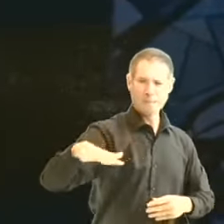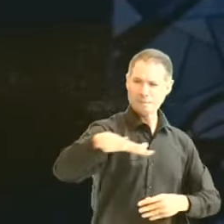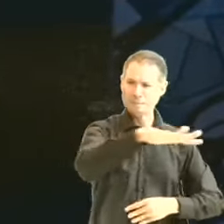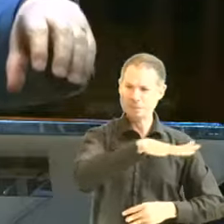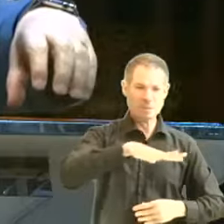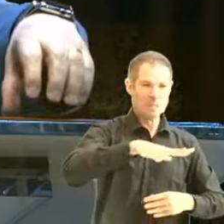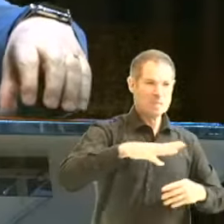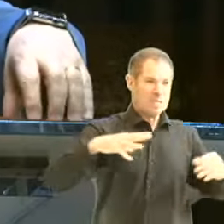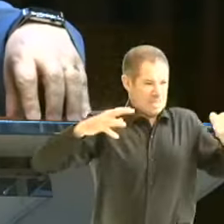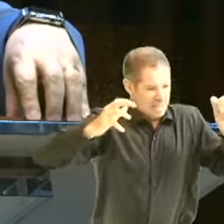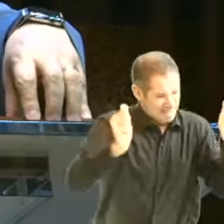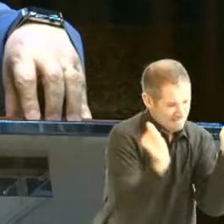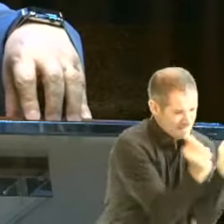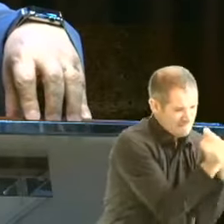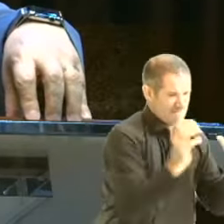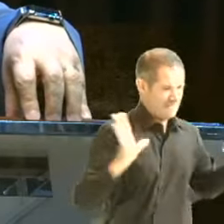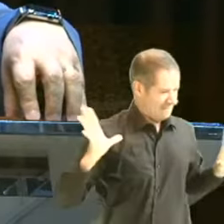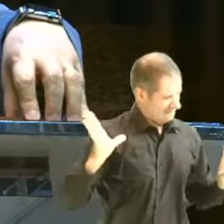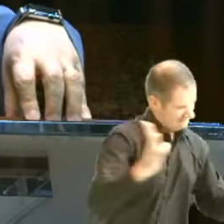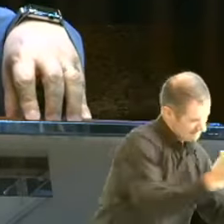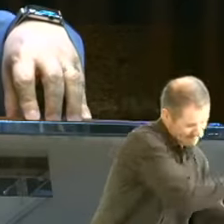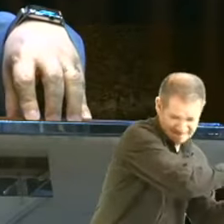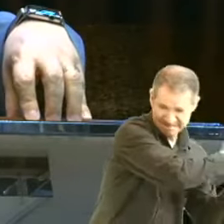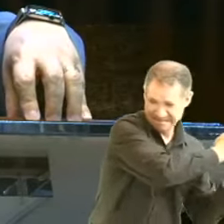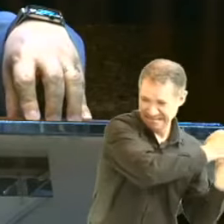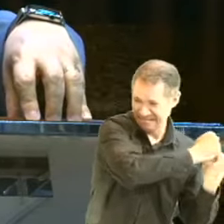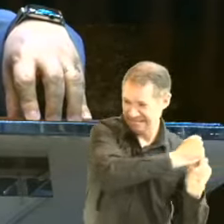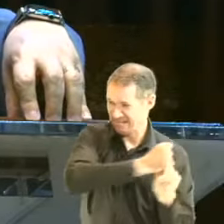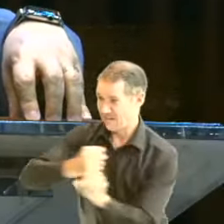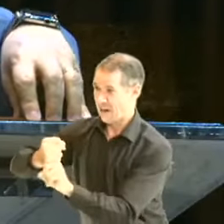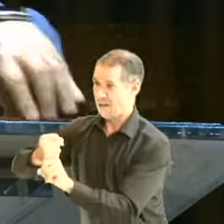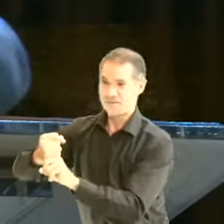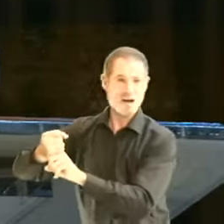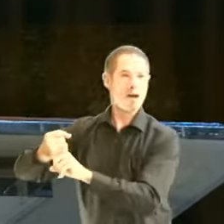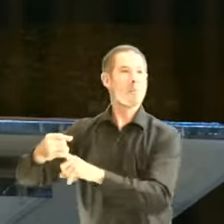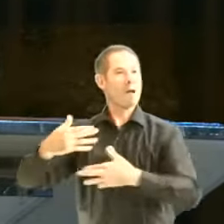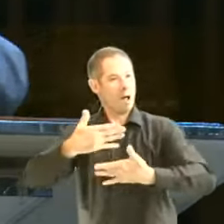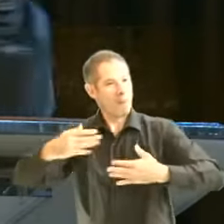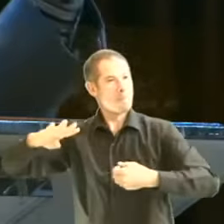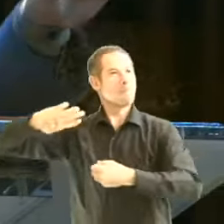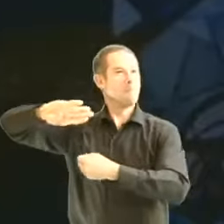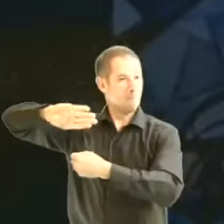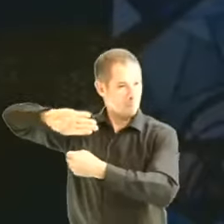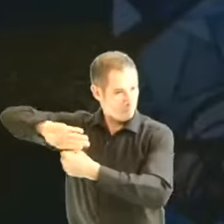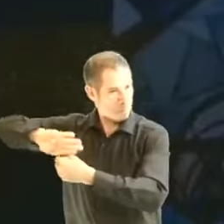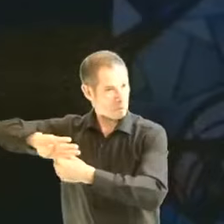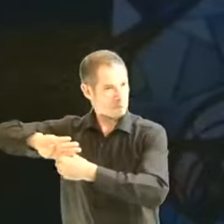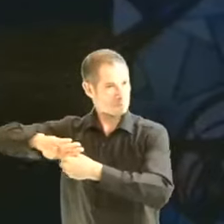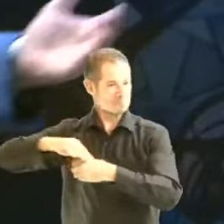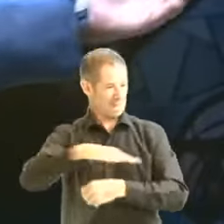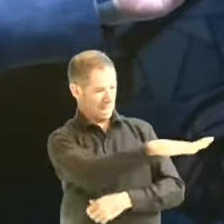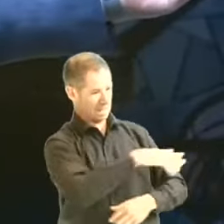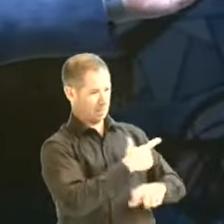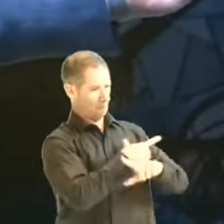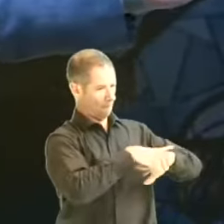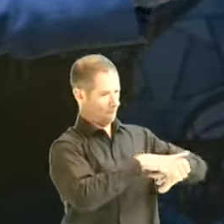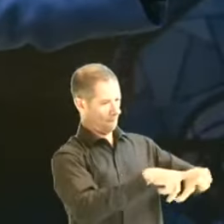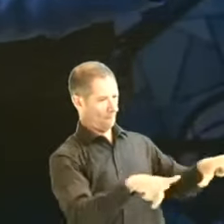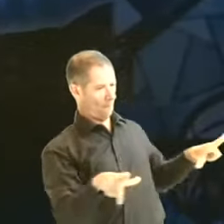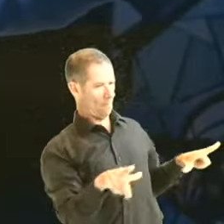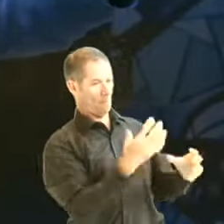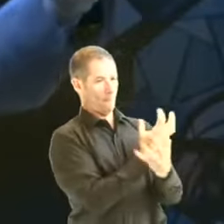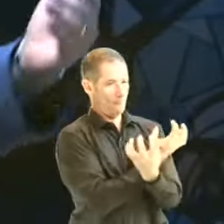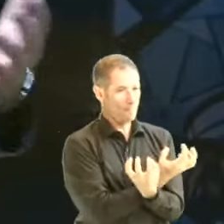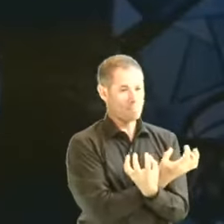região e levam para a Babilônia como exilados. E aquela terra fica vazia. E os povos